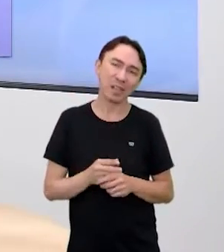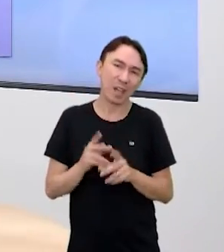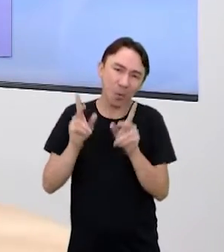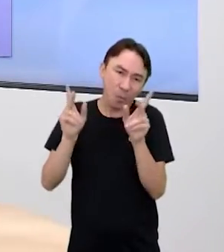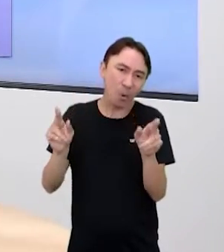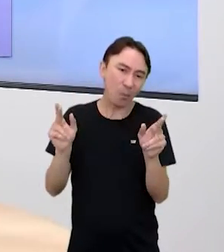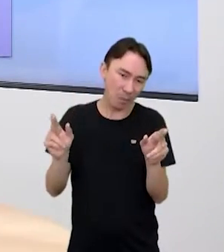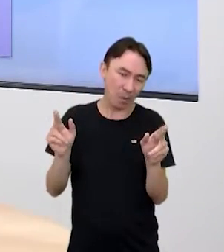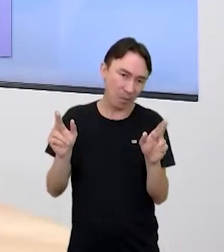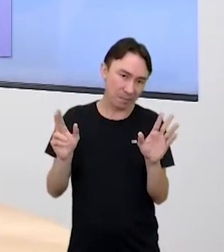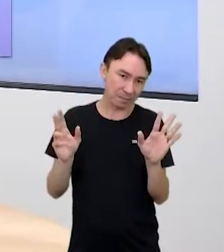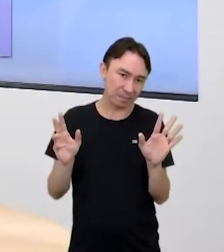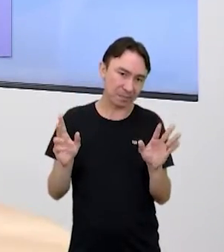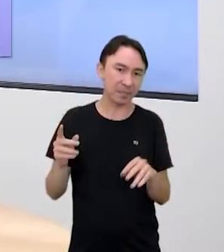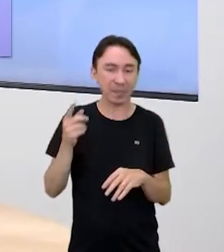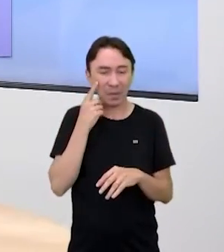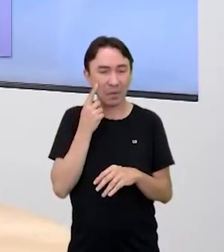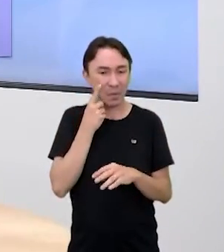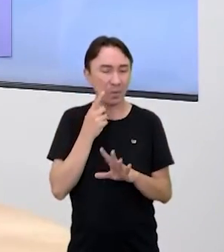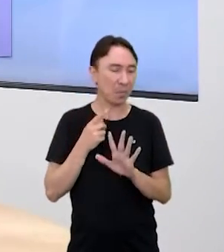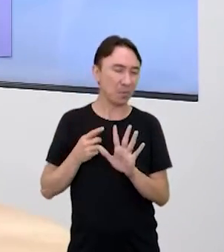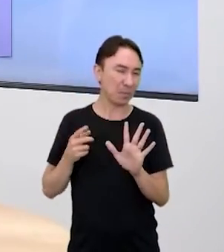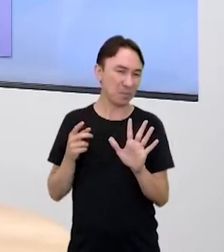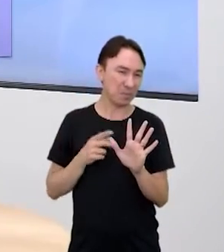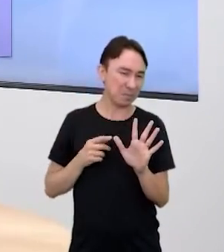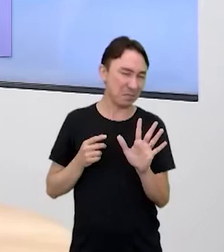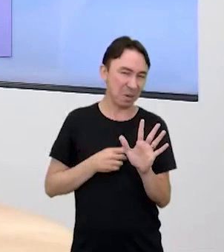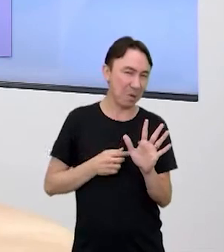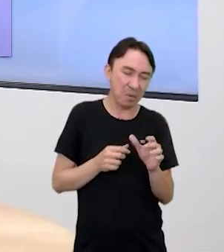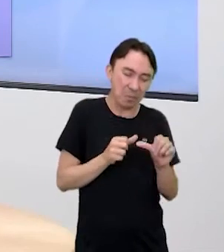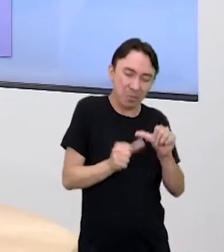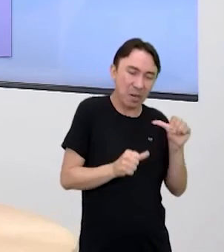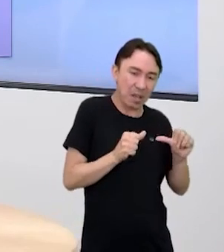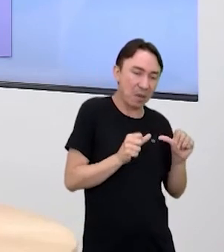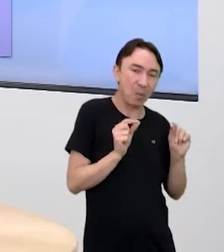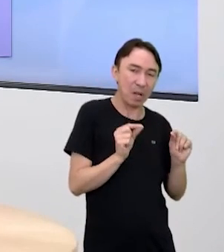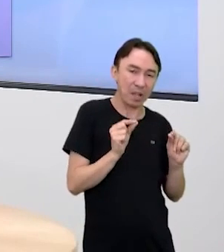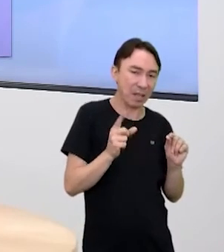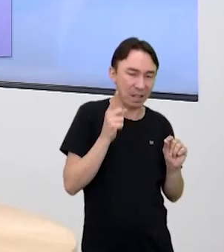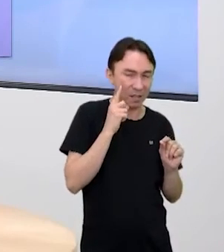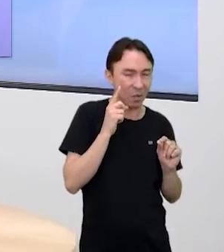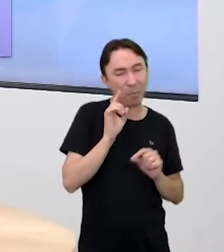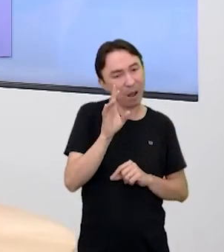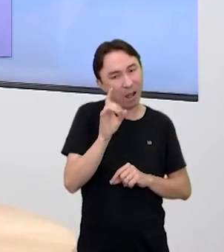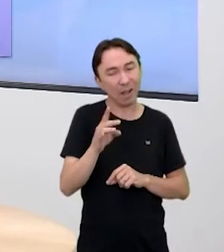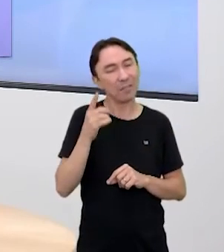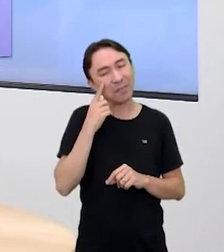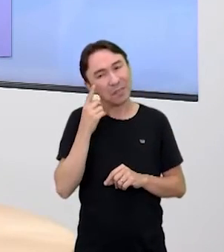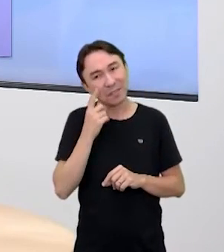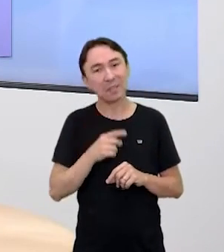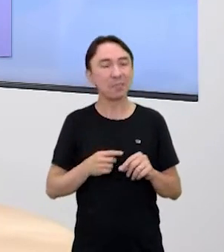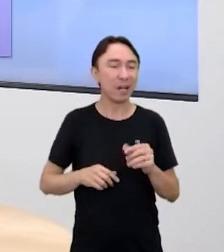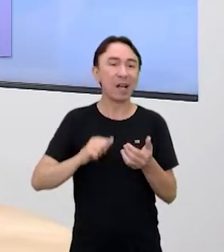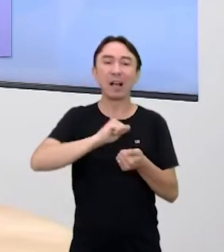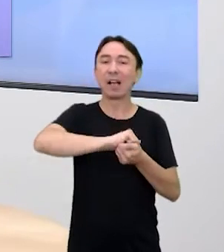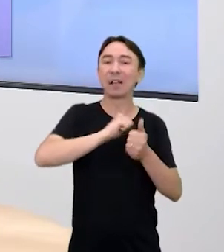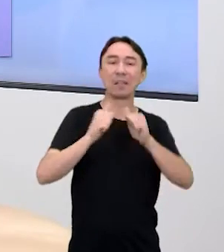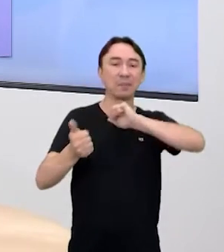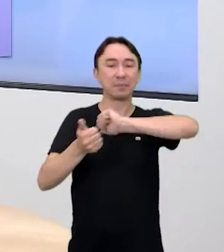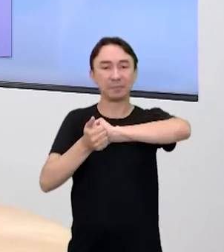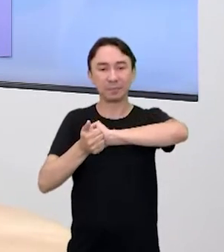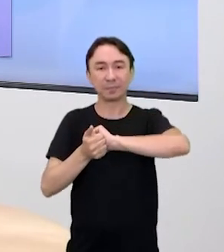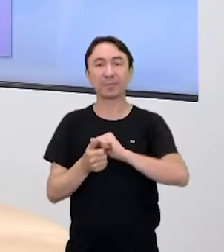de alterar mesmo, para ficar uma releitura e não tipo um plágio. Então aqui a gente tem as pessoas